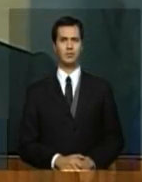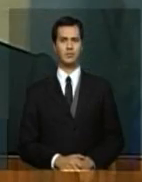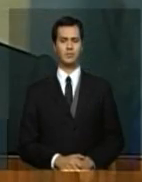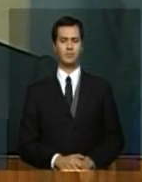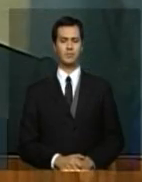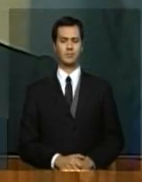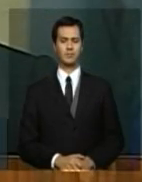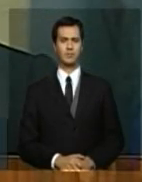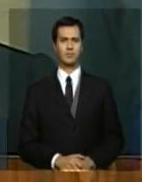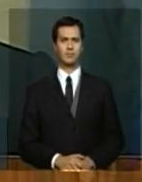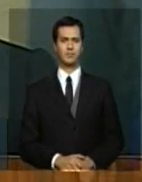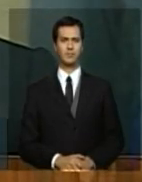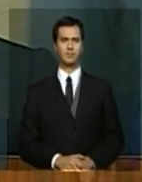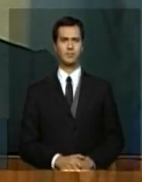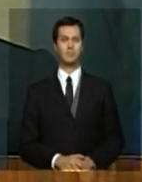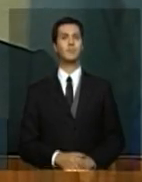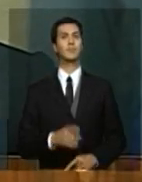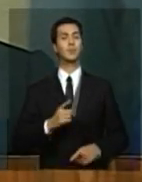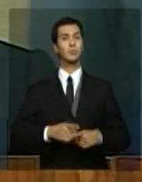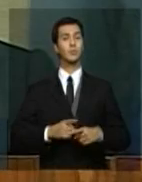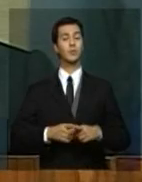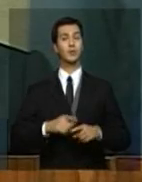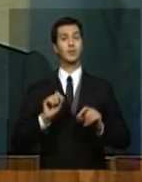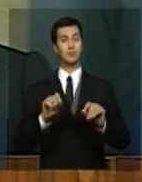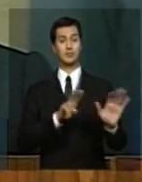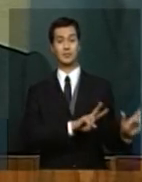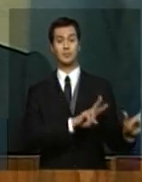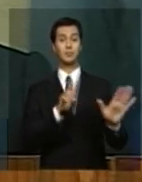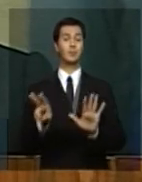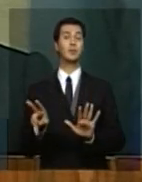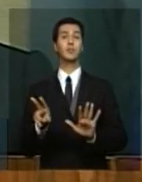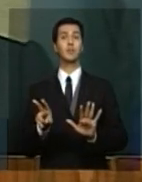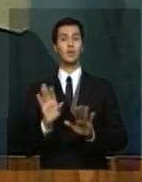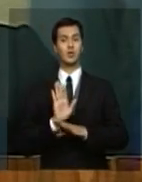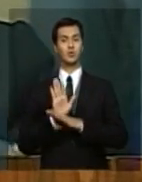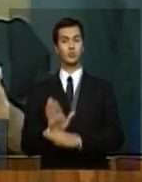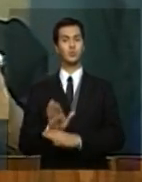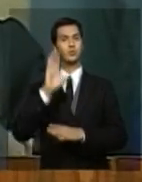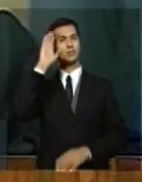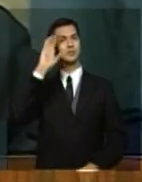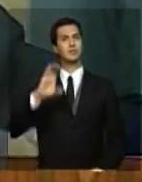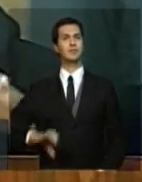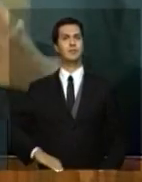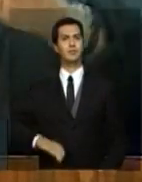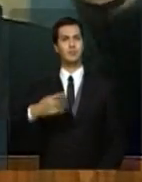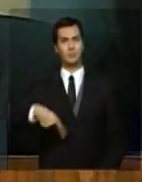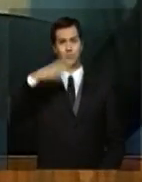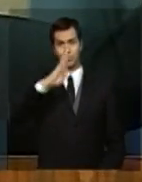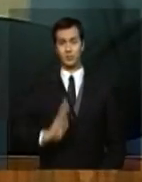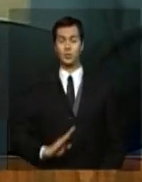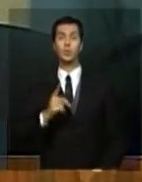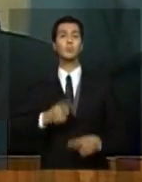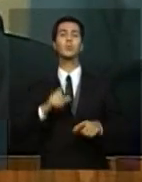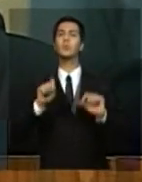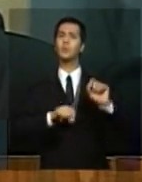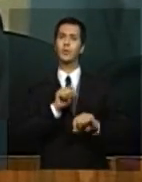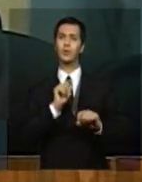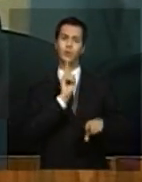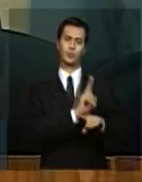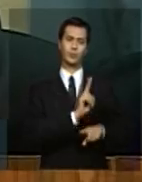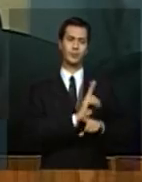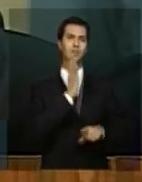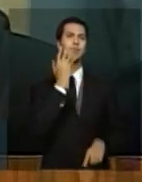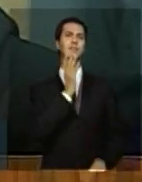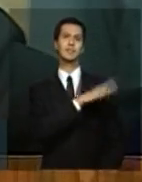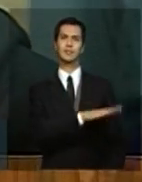porque é uma semana cidadania brasileira por quê Porque nós tratamos desde as criancinhas